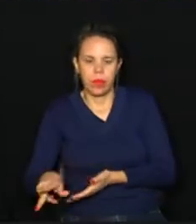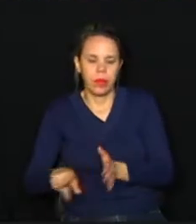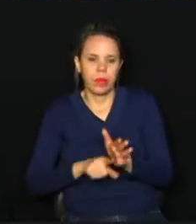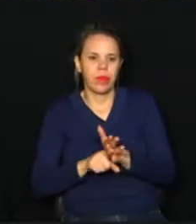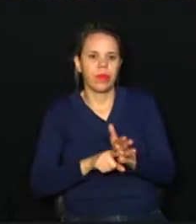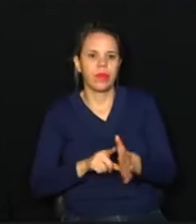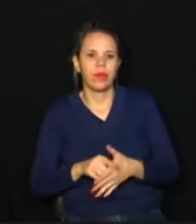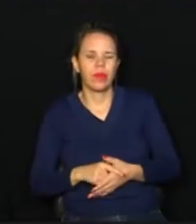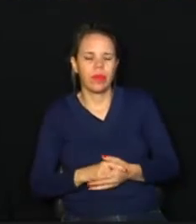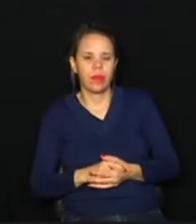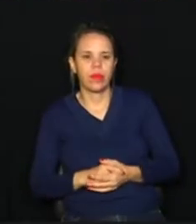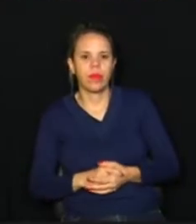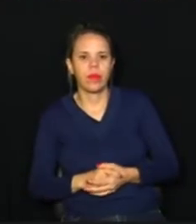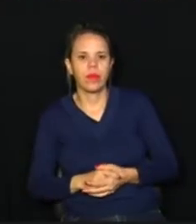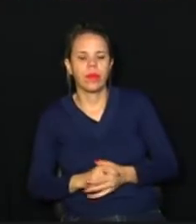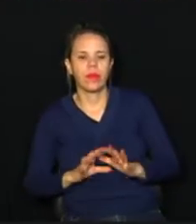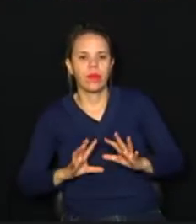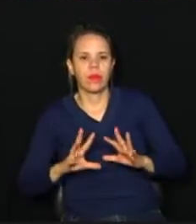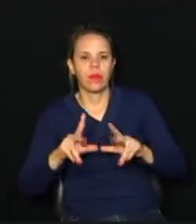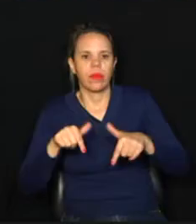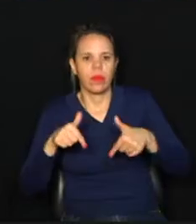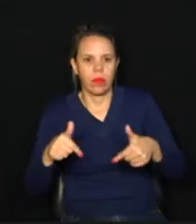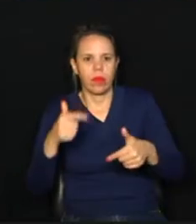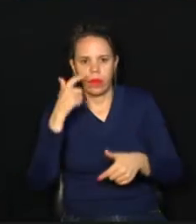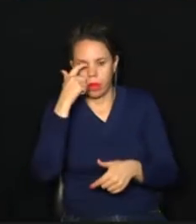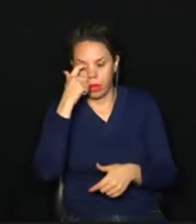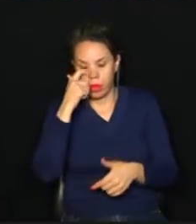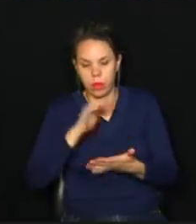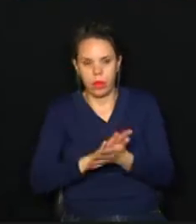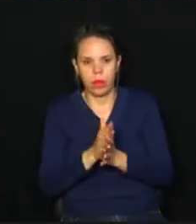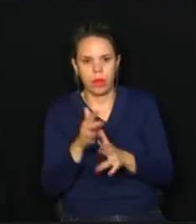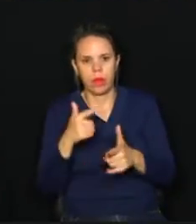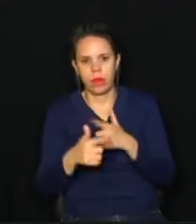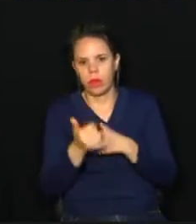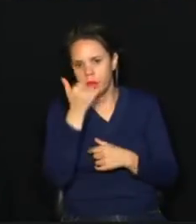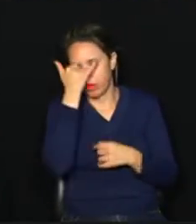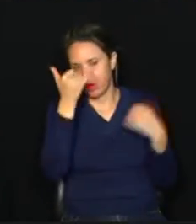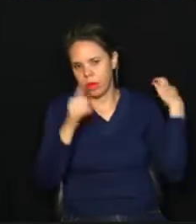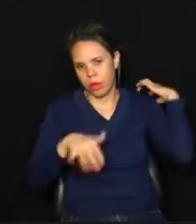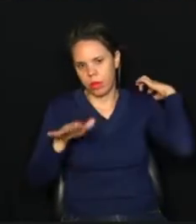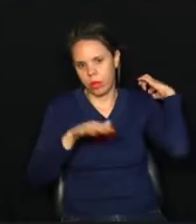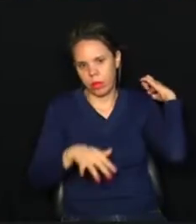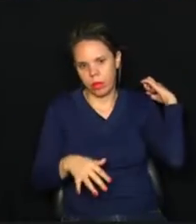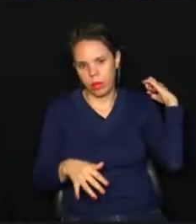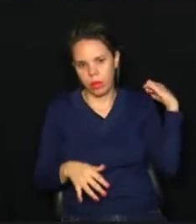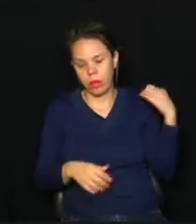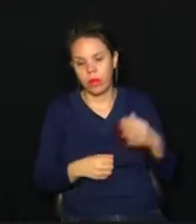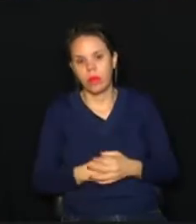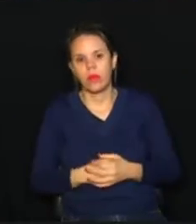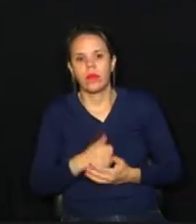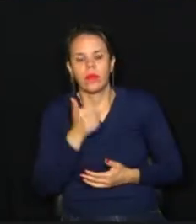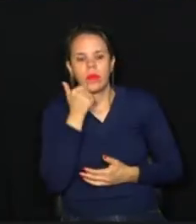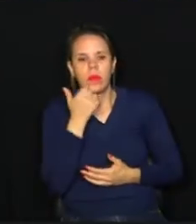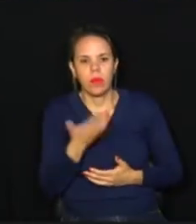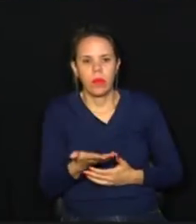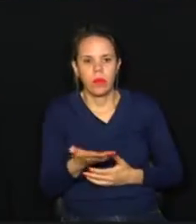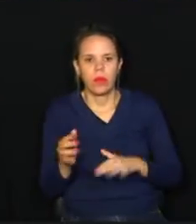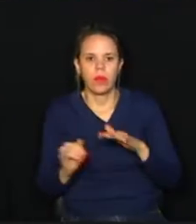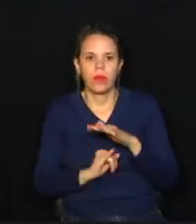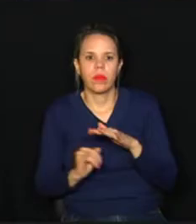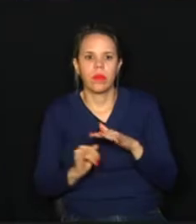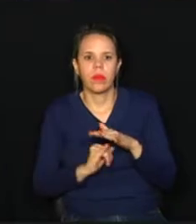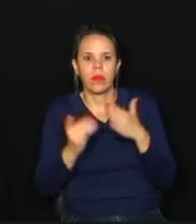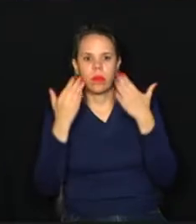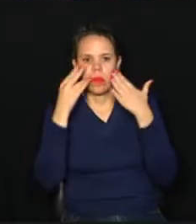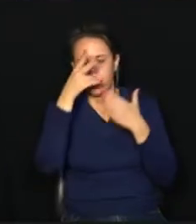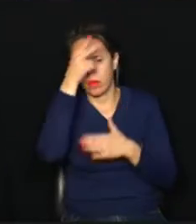pesquisa. Com todas essas ações desastrosas para as áreas de ciência dos institutos públicos